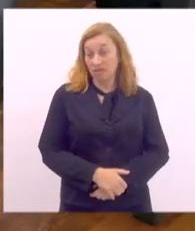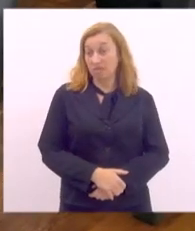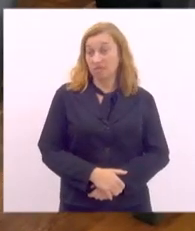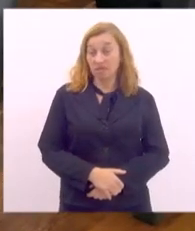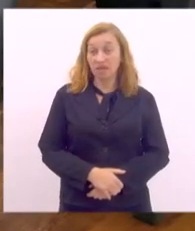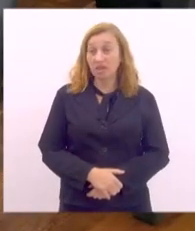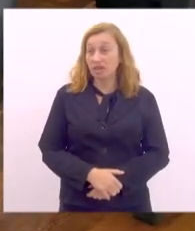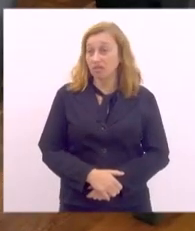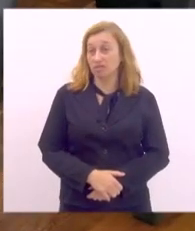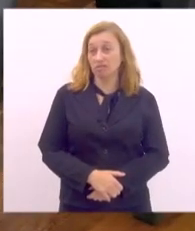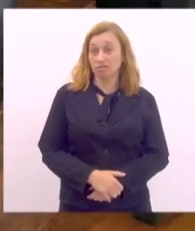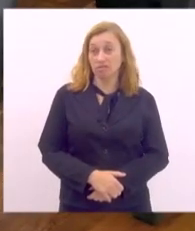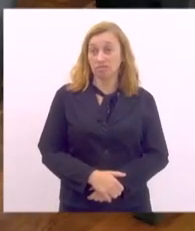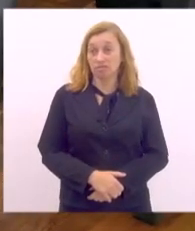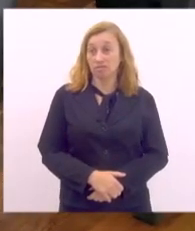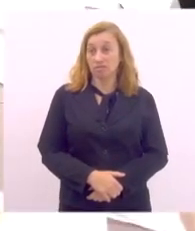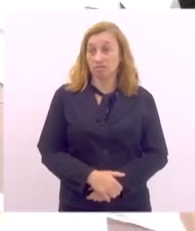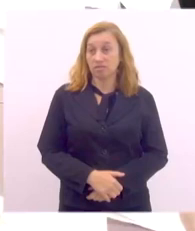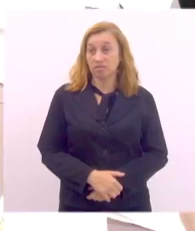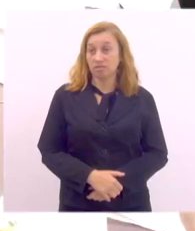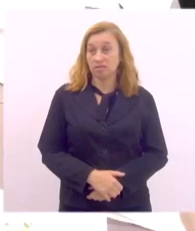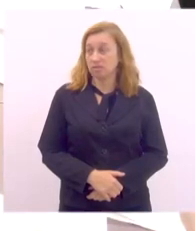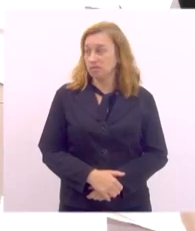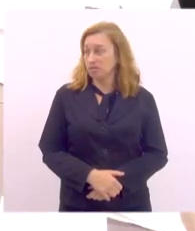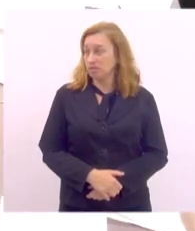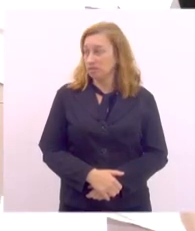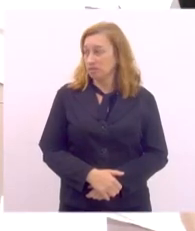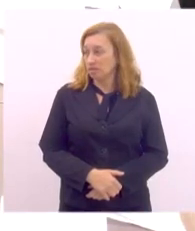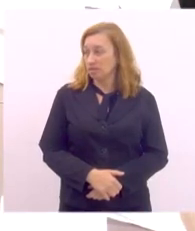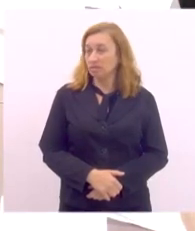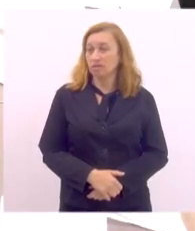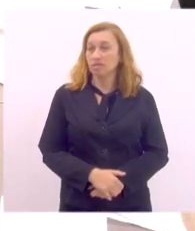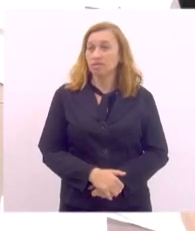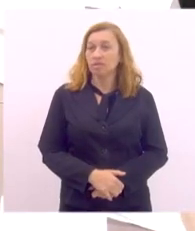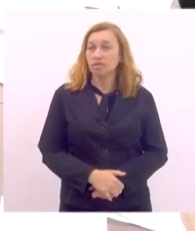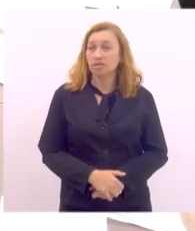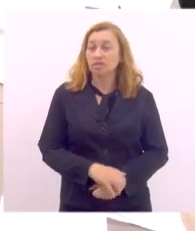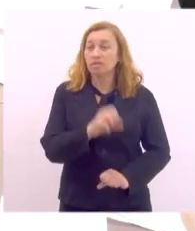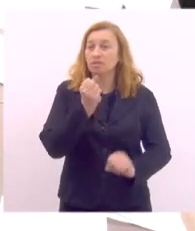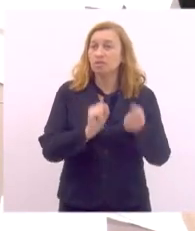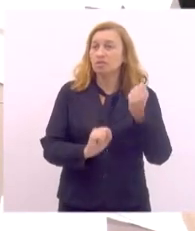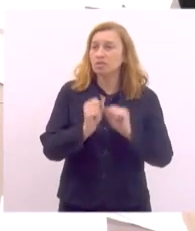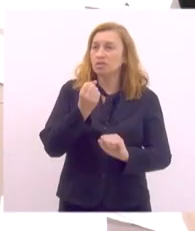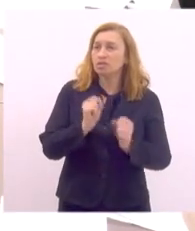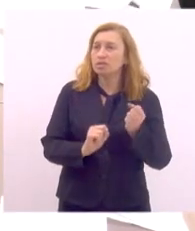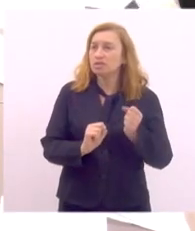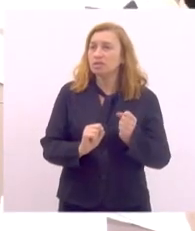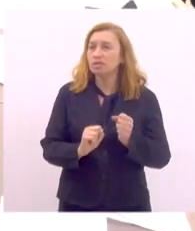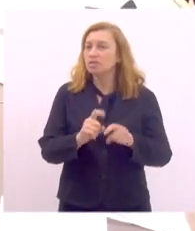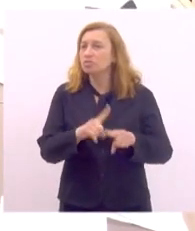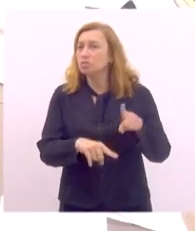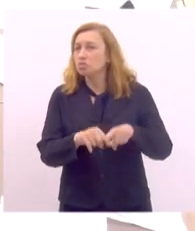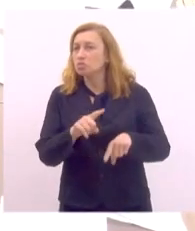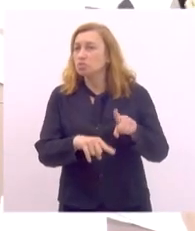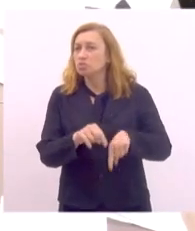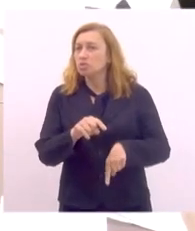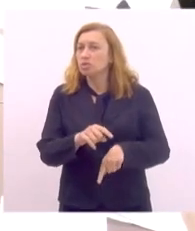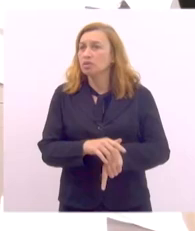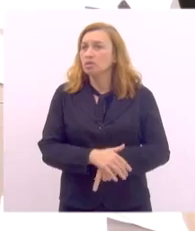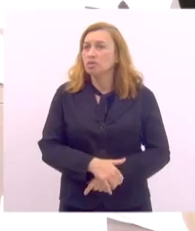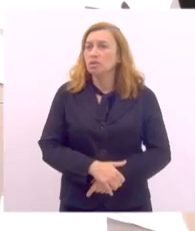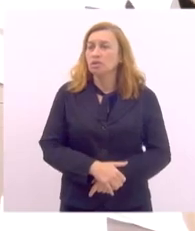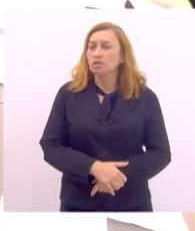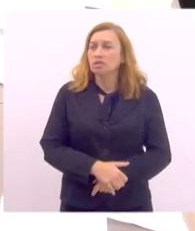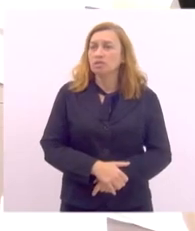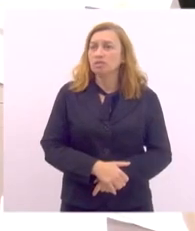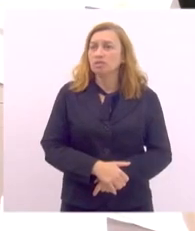Agora, o leite industrializado. Quero você encontrar no mercado. Industrializado o leite processado. Industrializado pode. Mas não é processado.